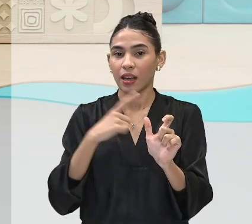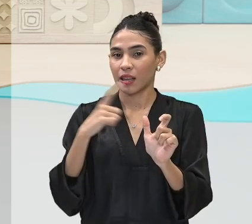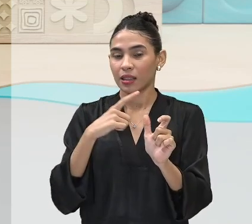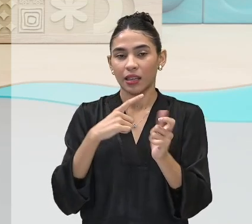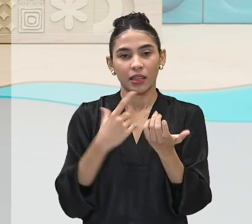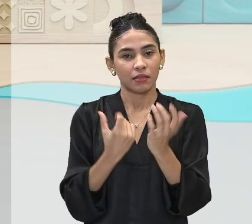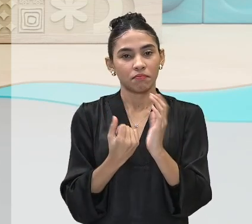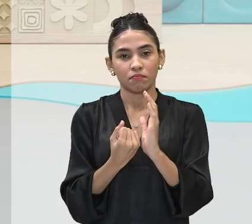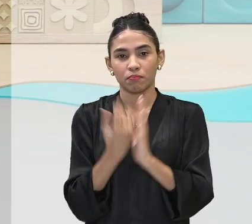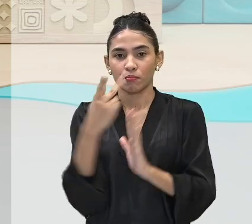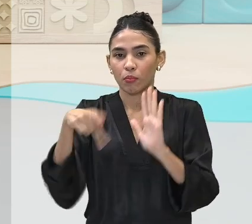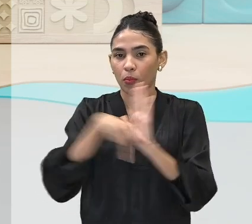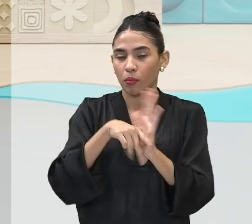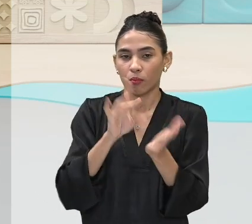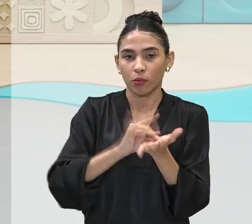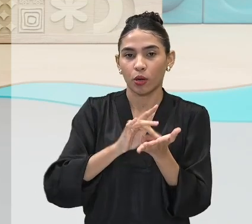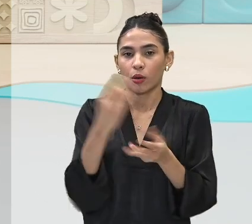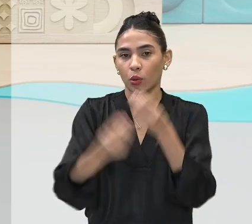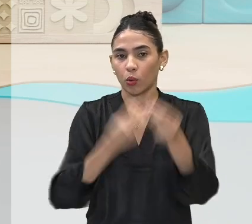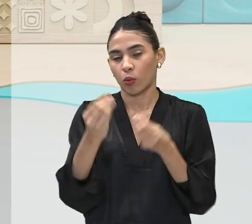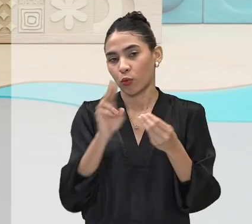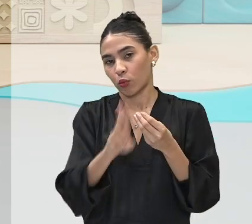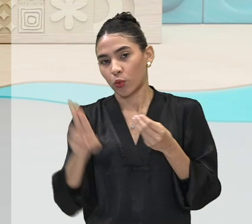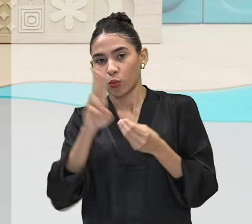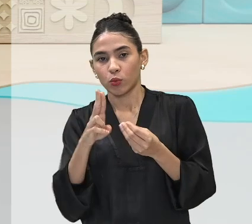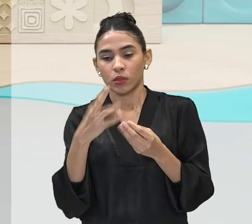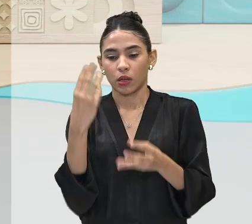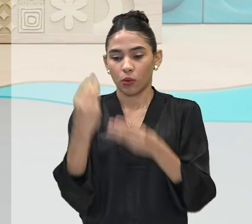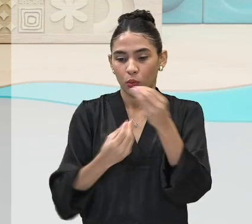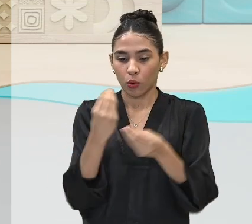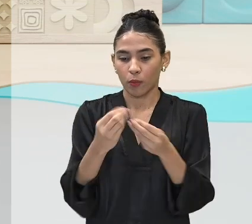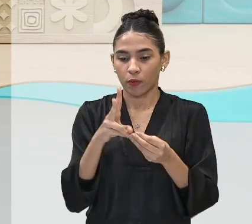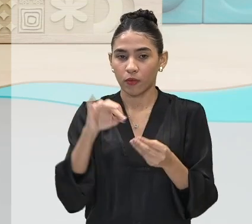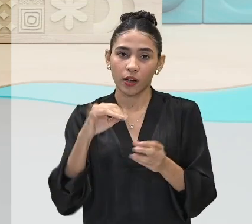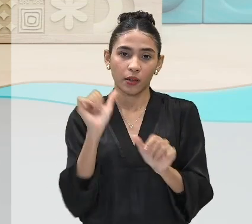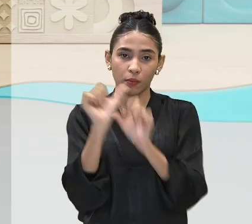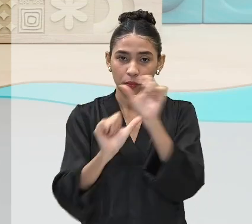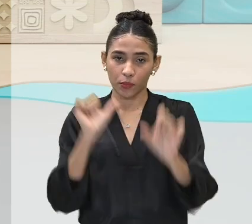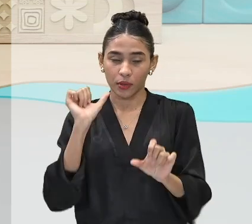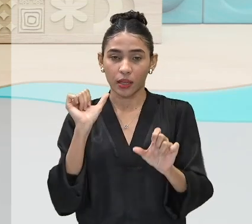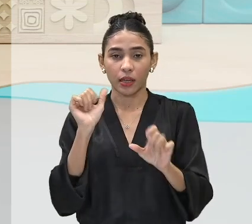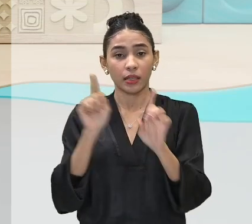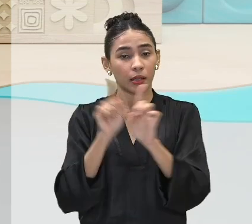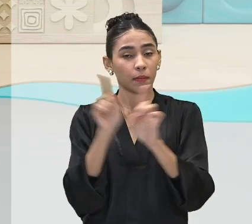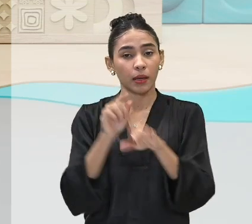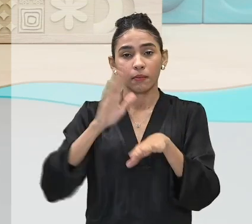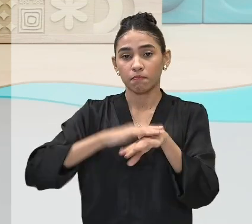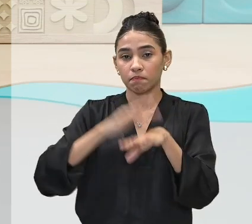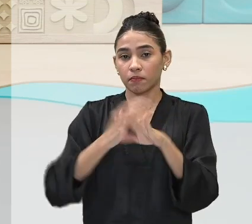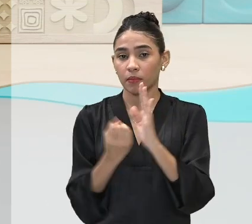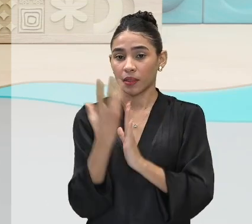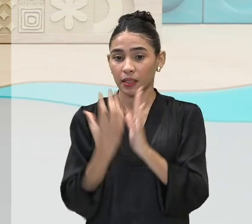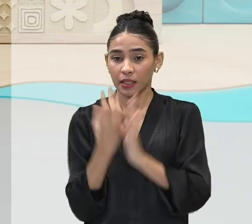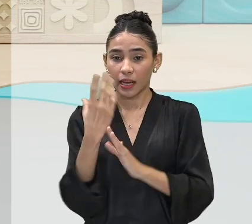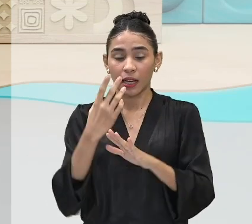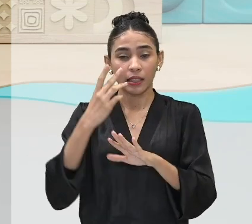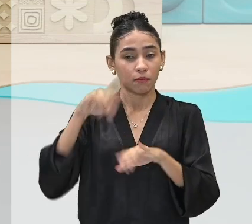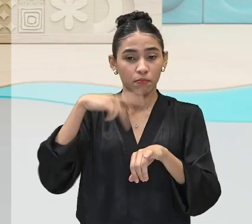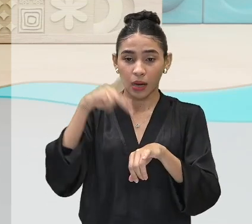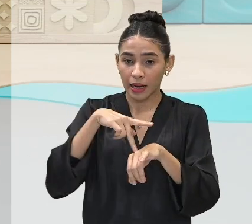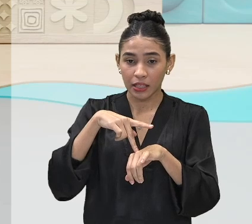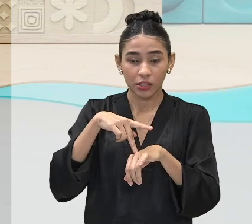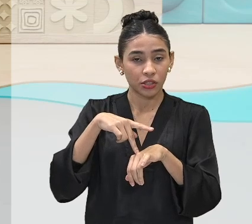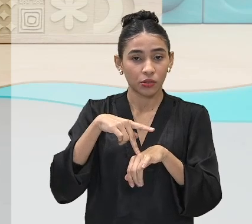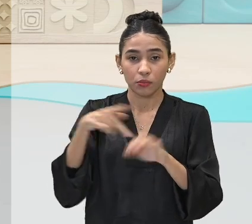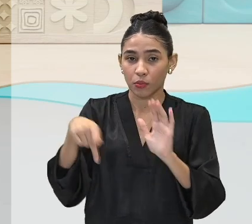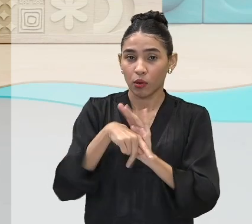o uso, com as formas que vão mudando, com as palavras que vão sendo criadas dentro dos próprios falantes. Mas